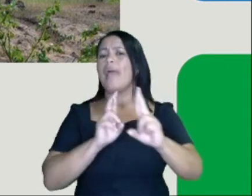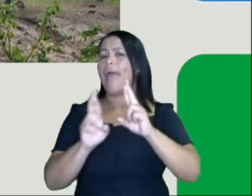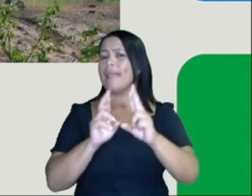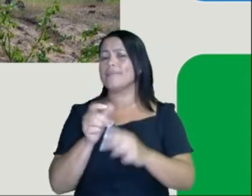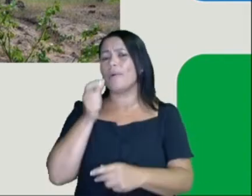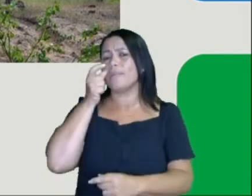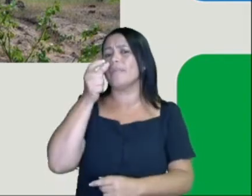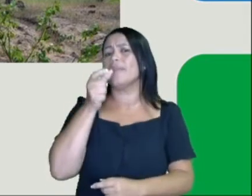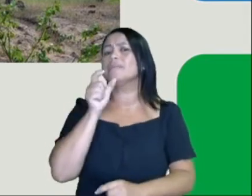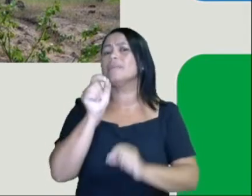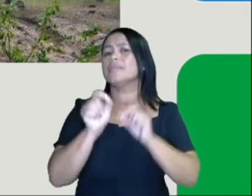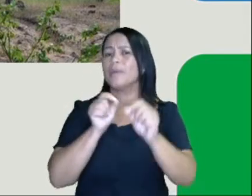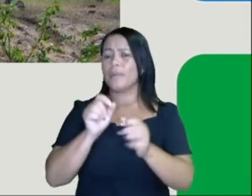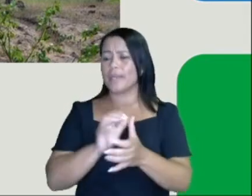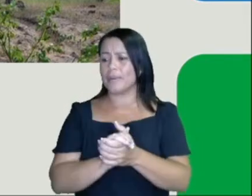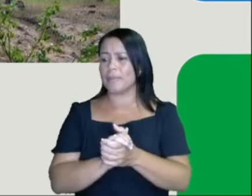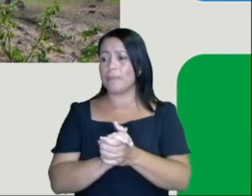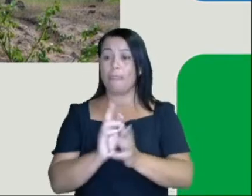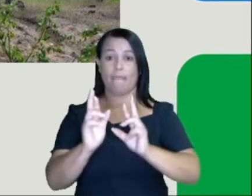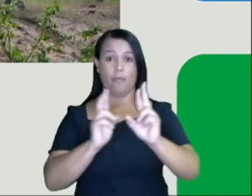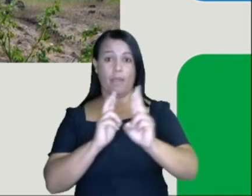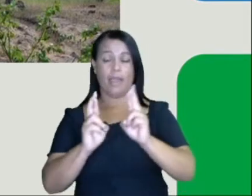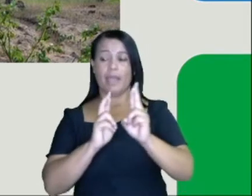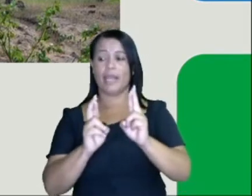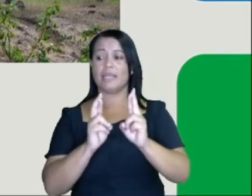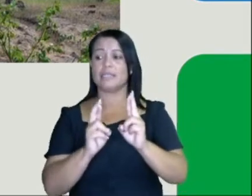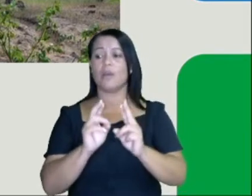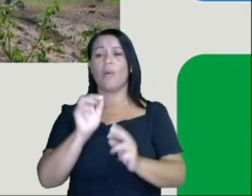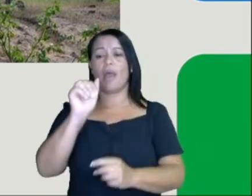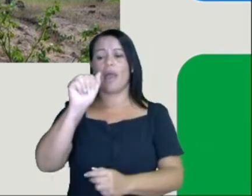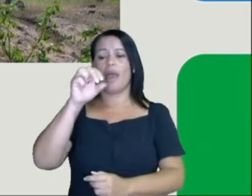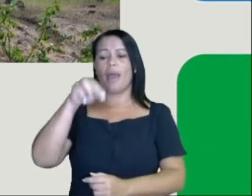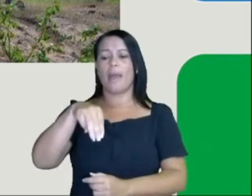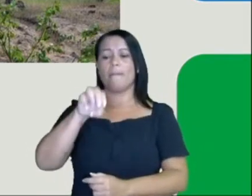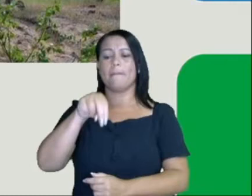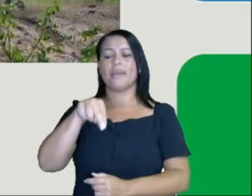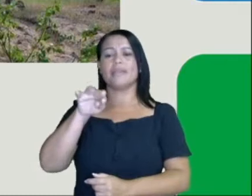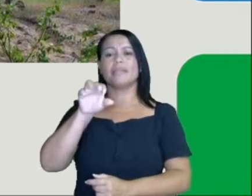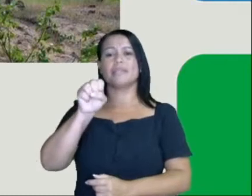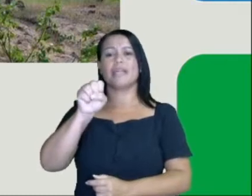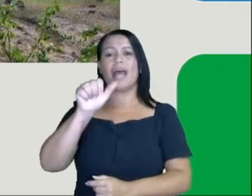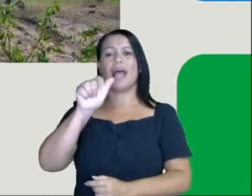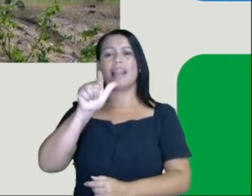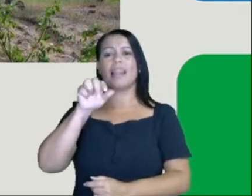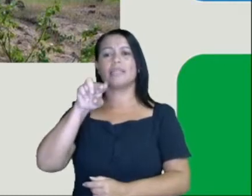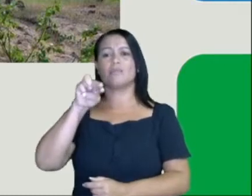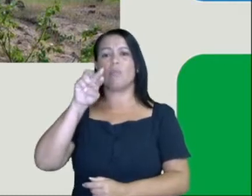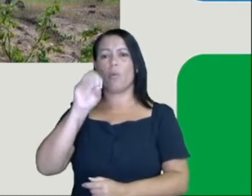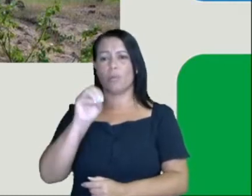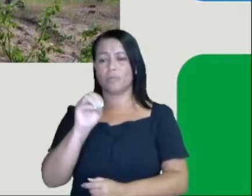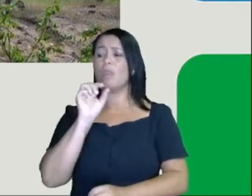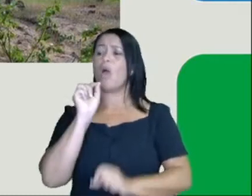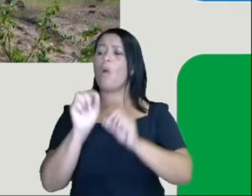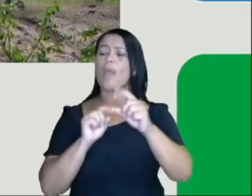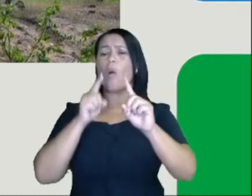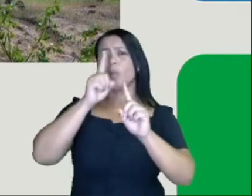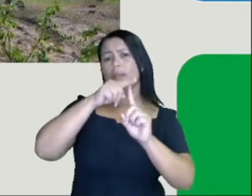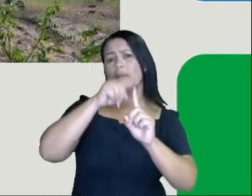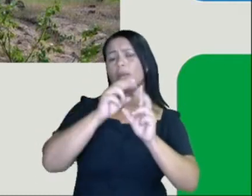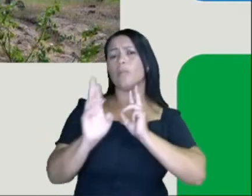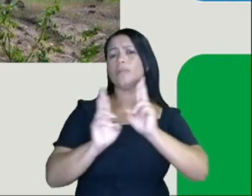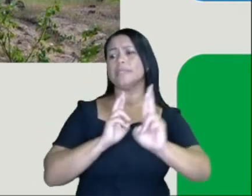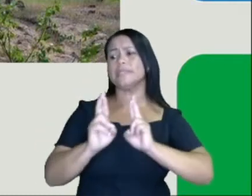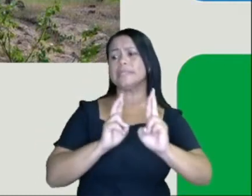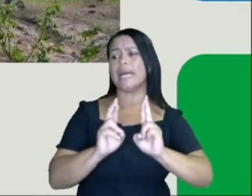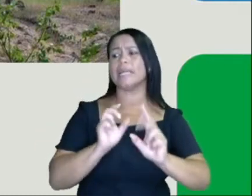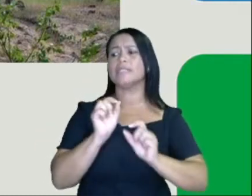interessante são uma relação chamada amensalismo. Nesse tipo de relação, uma espécie inibe